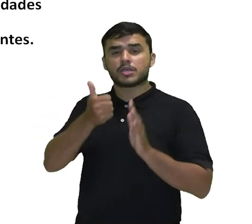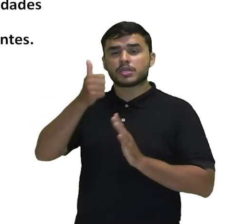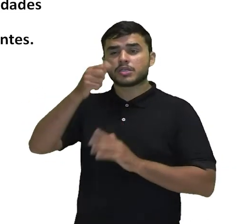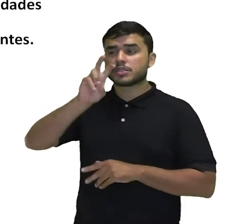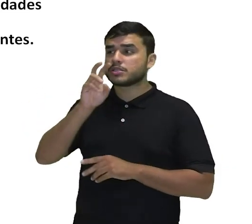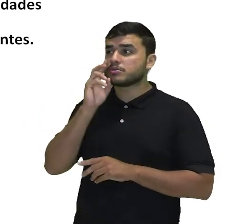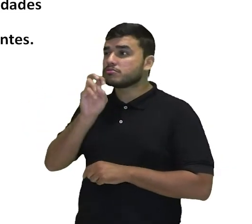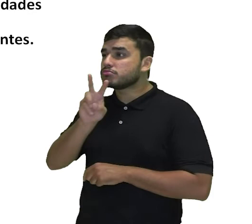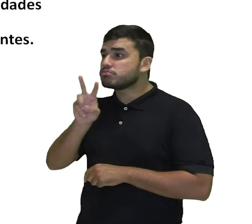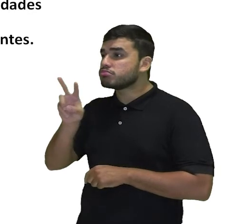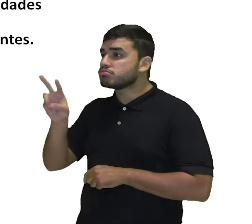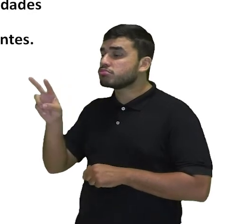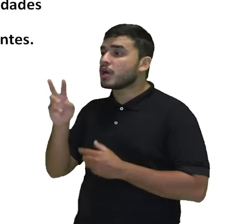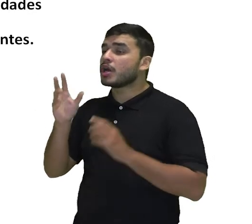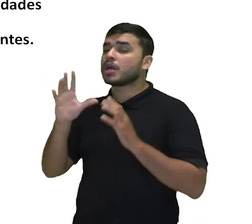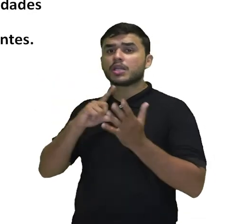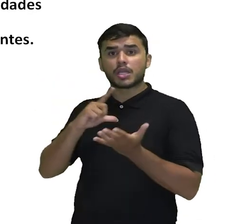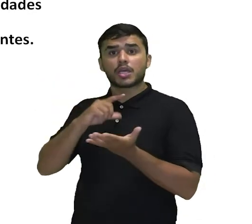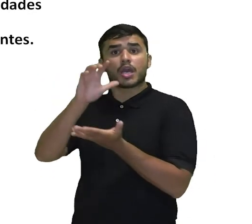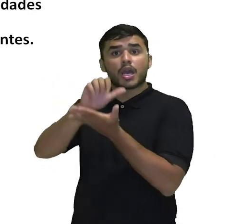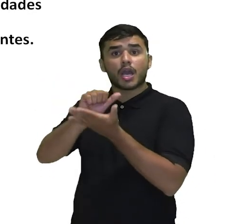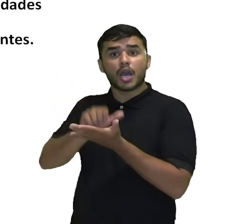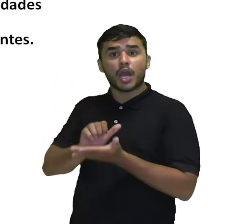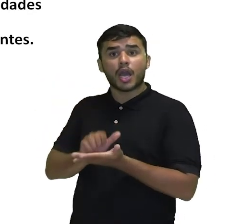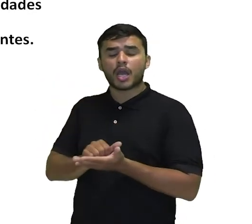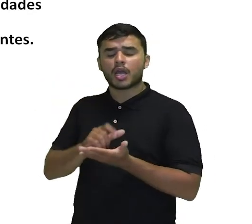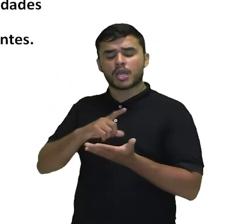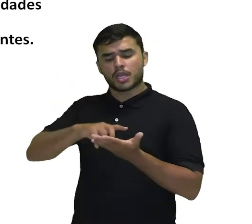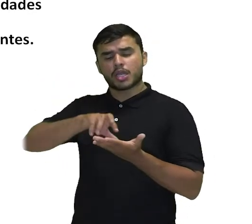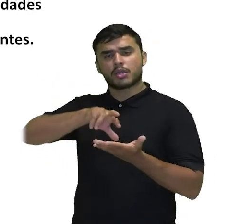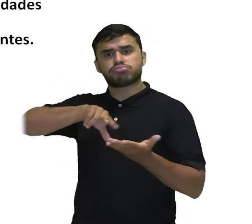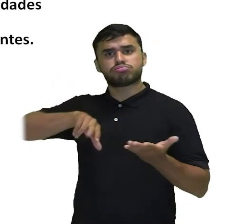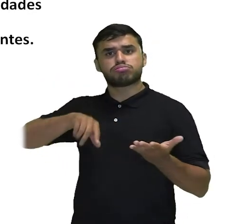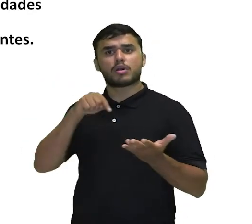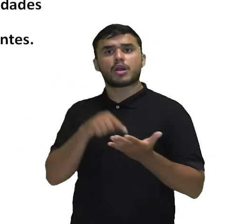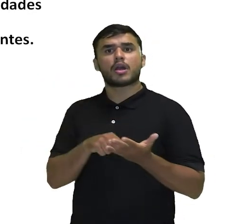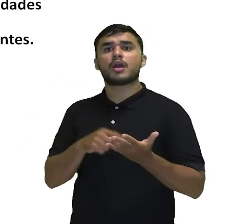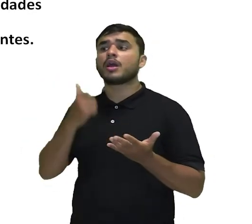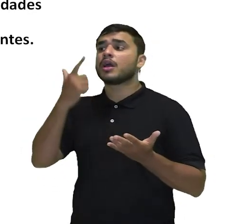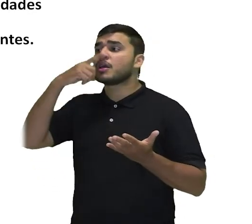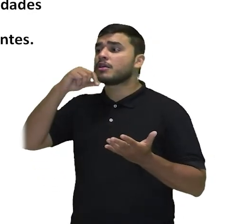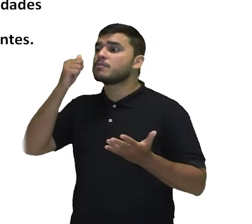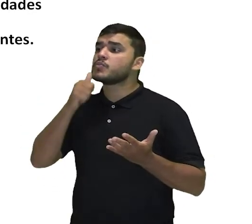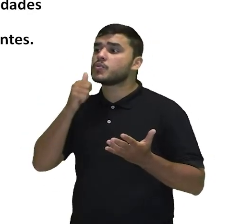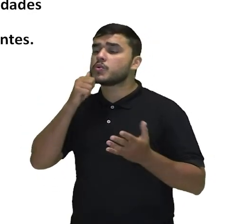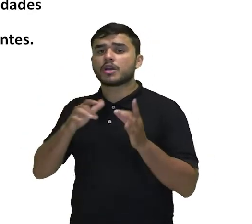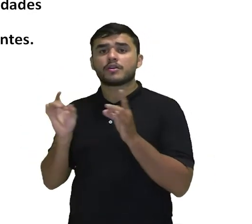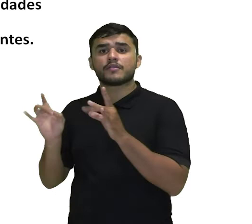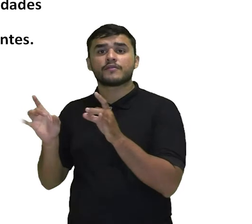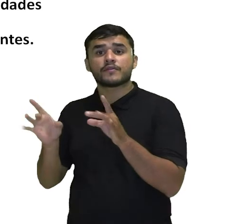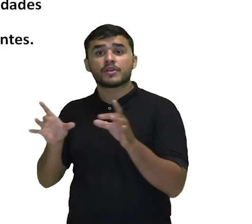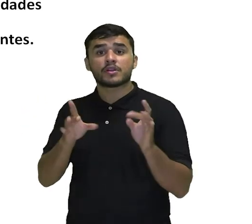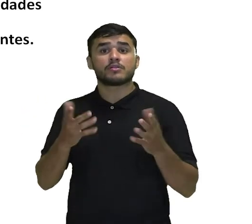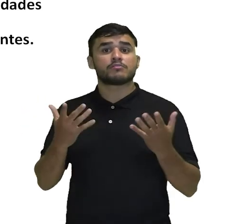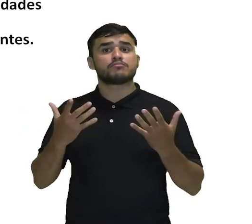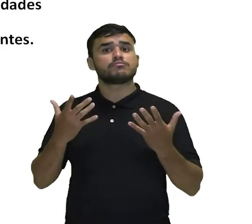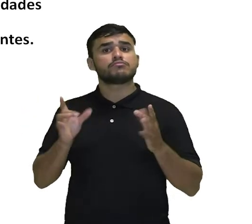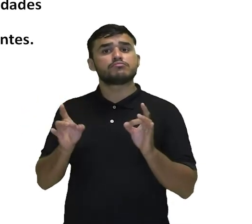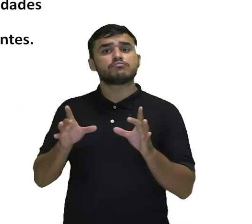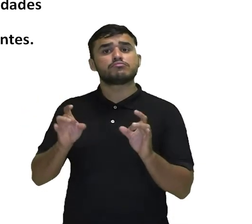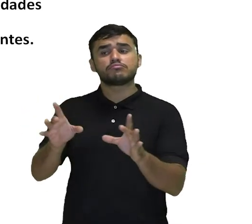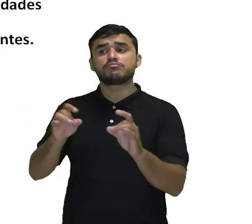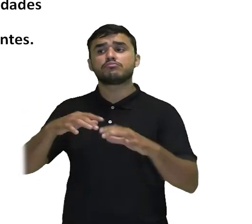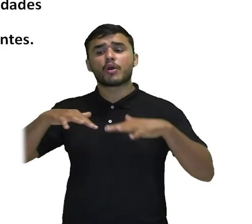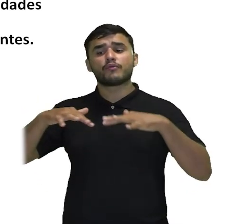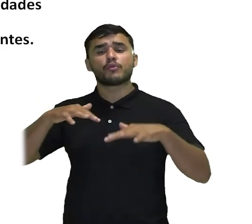a região. A literatura é rica em referências às grandes mulheres, como as vendedoras ambulantes, cujo jeito